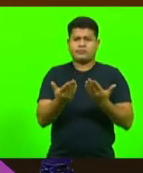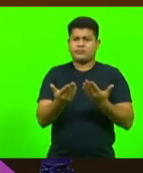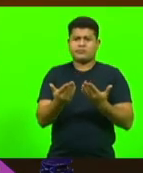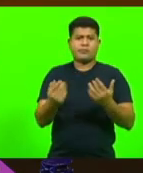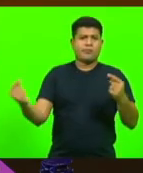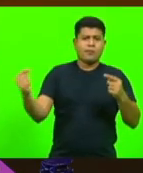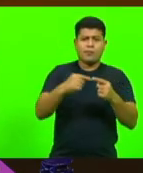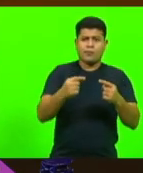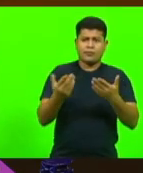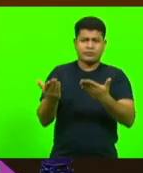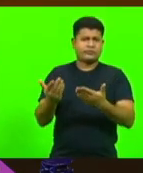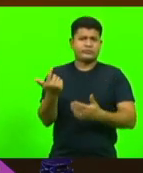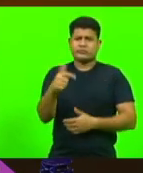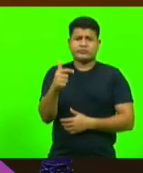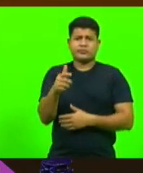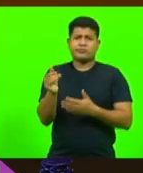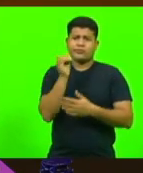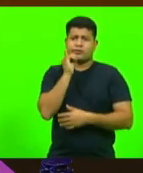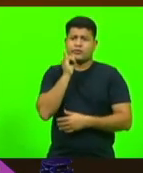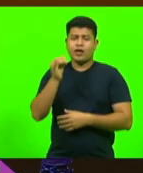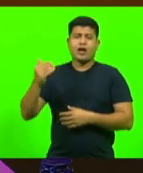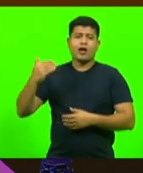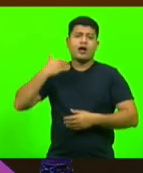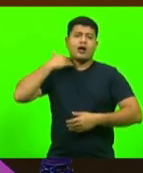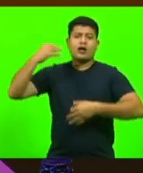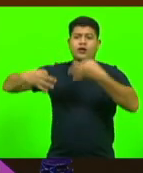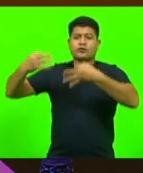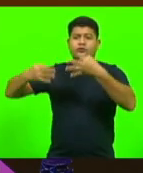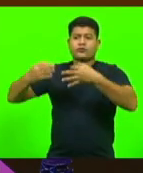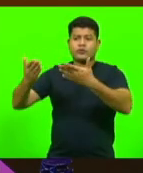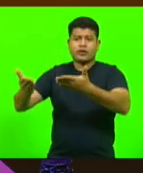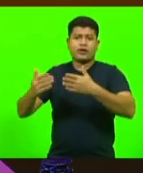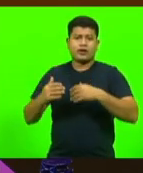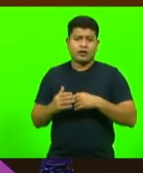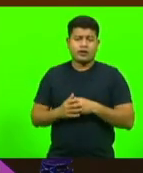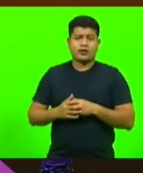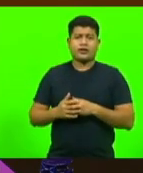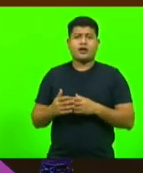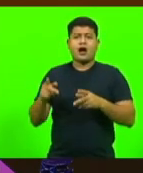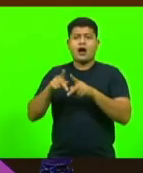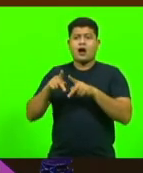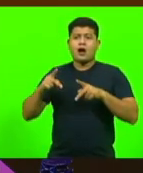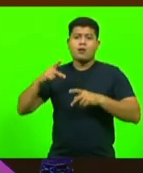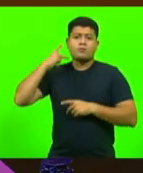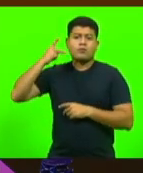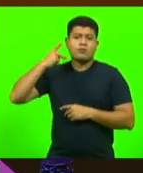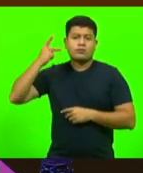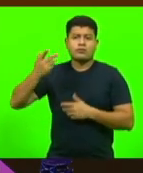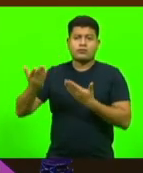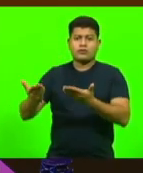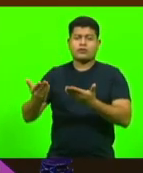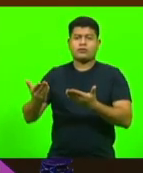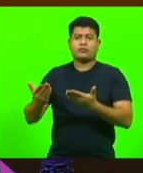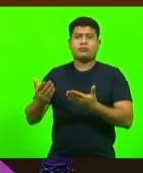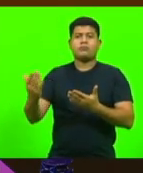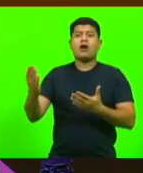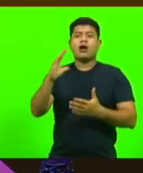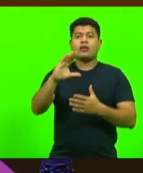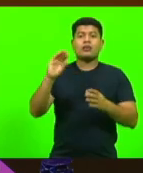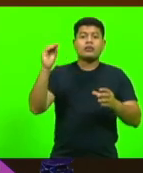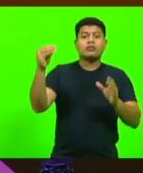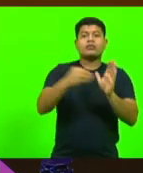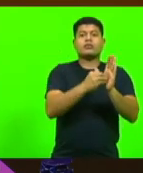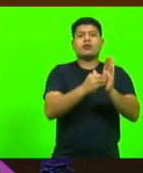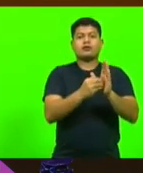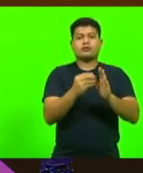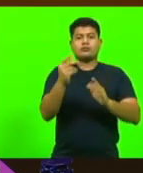promotor não tá na reforma quem tá é professor e enfermeiro é agente prisional